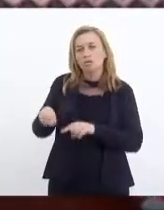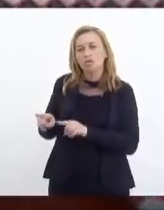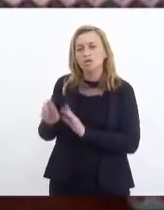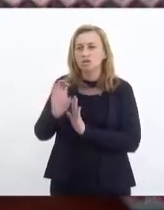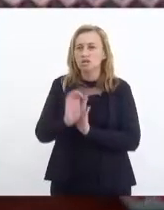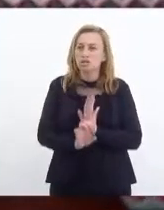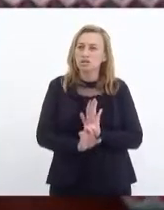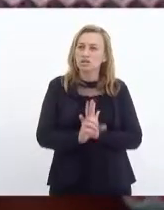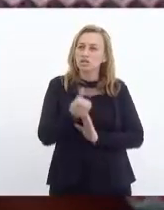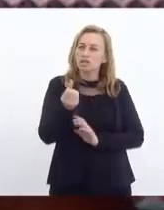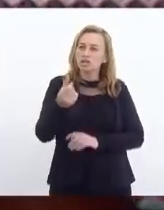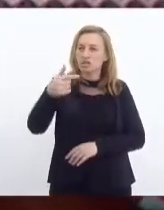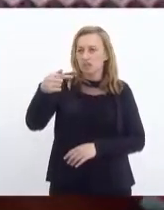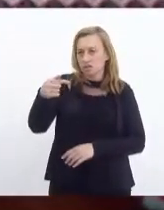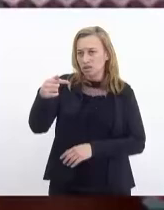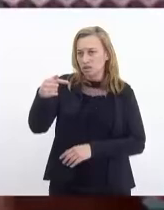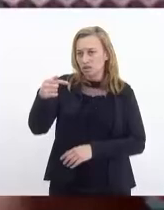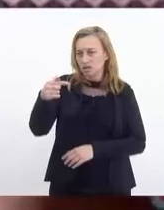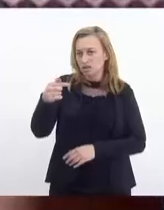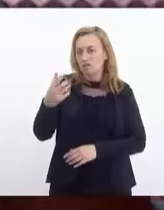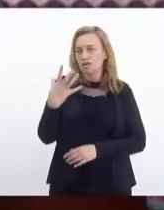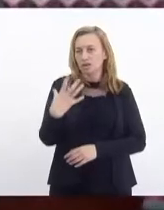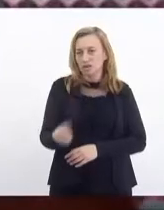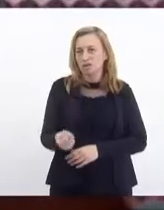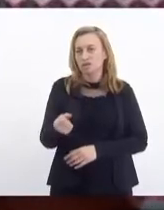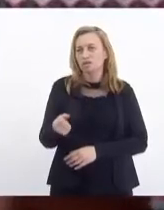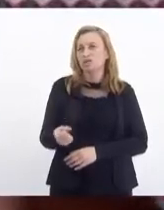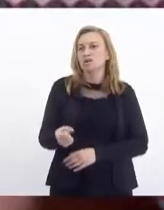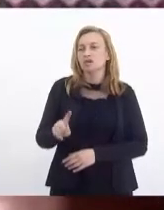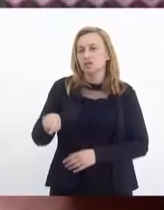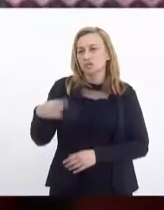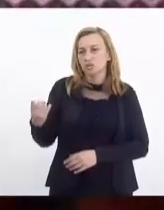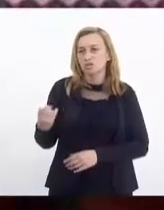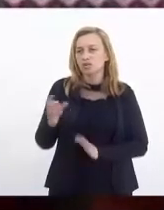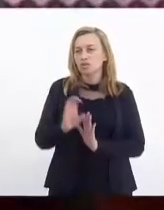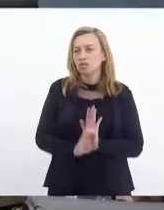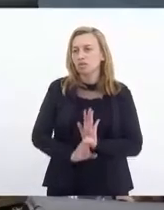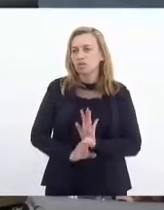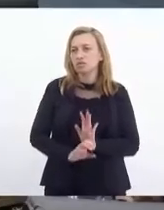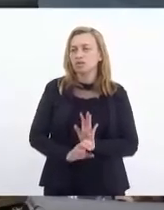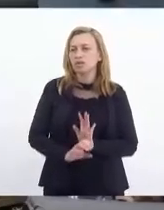às emendas 6 e 7 e favorável às demais emendas.